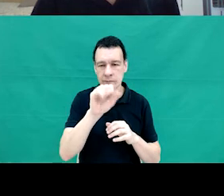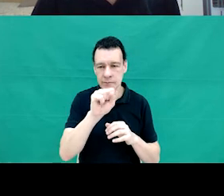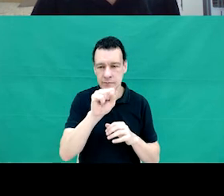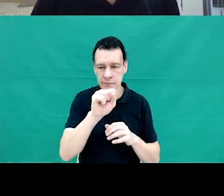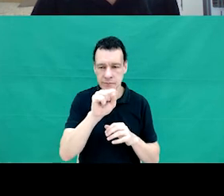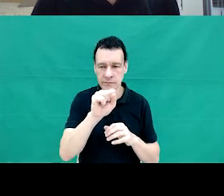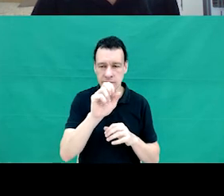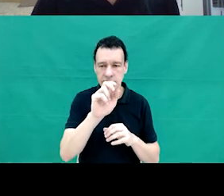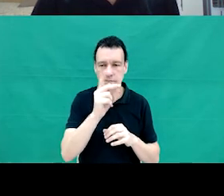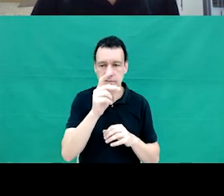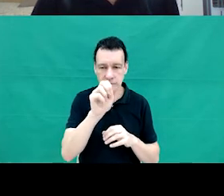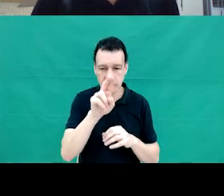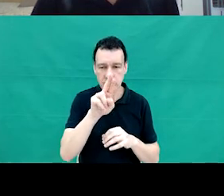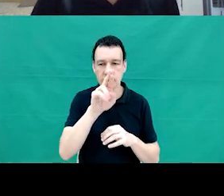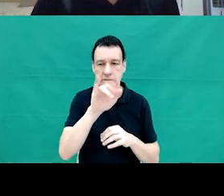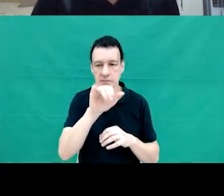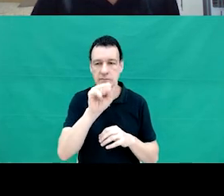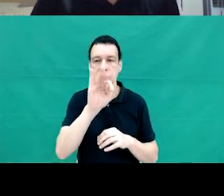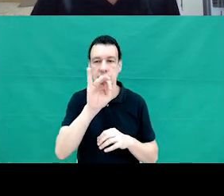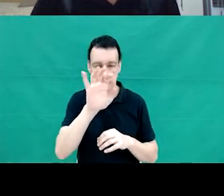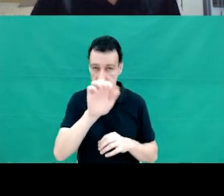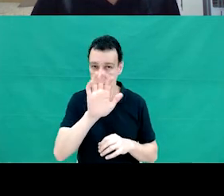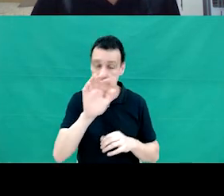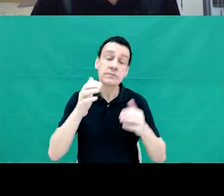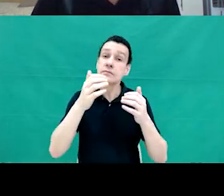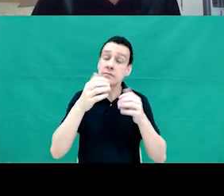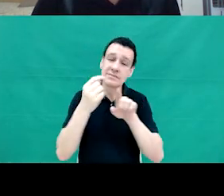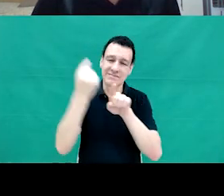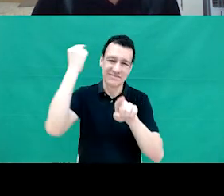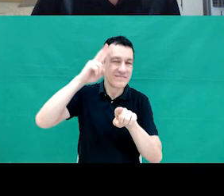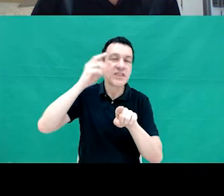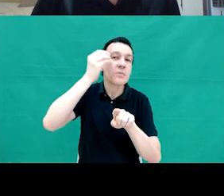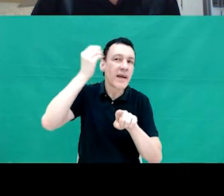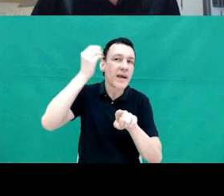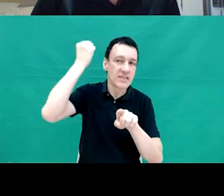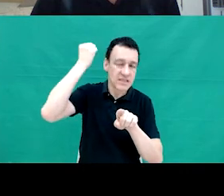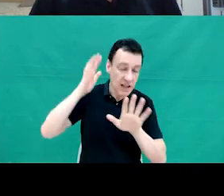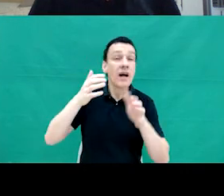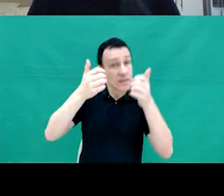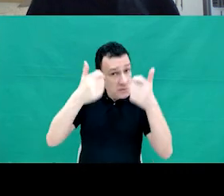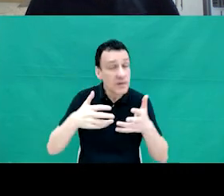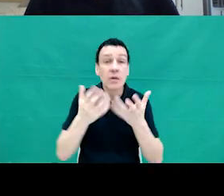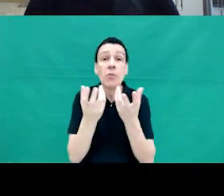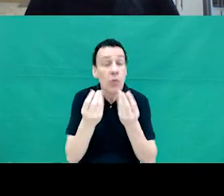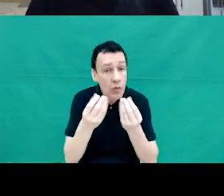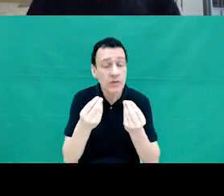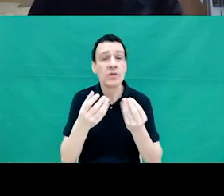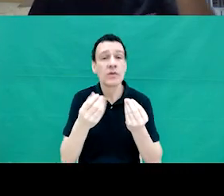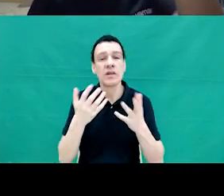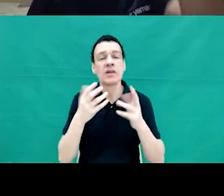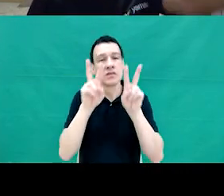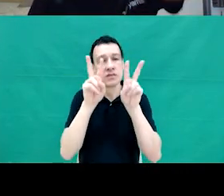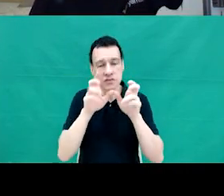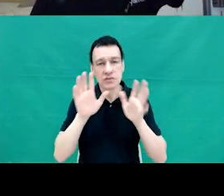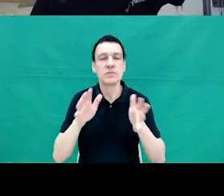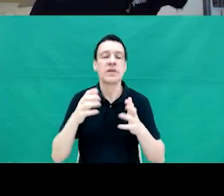de mensagens, de feedbacks ao usuário de tudo que está acontecendo. Depois a gente passou por prevenção de erros, de